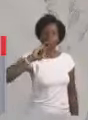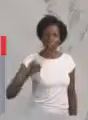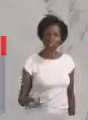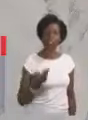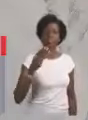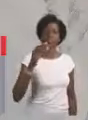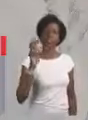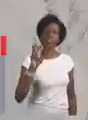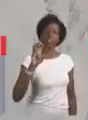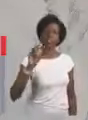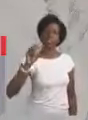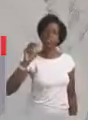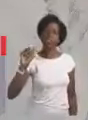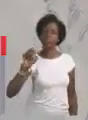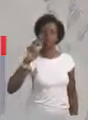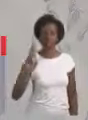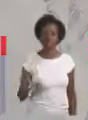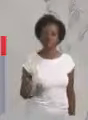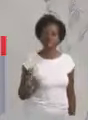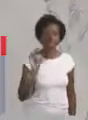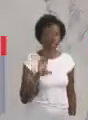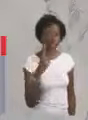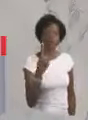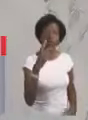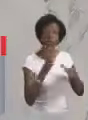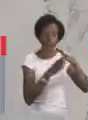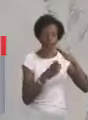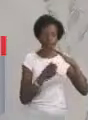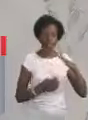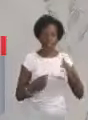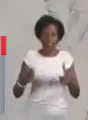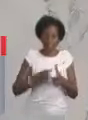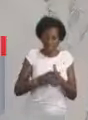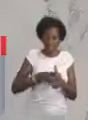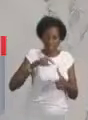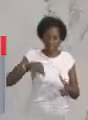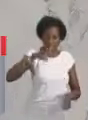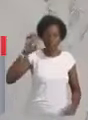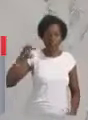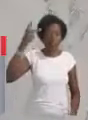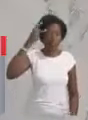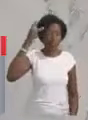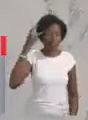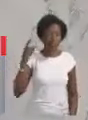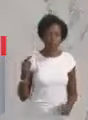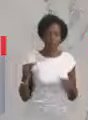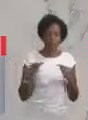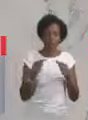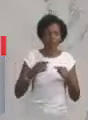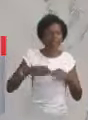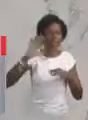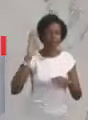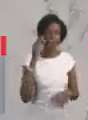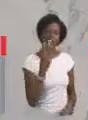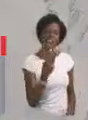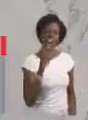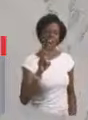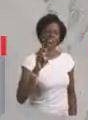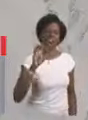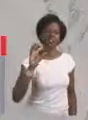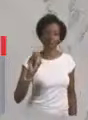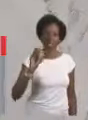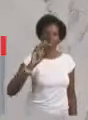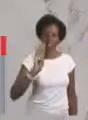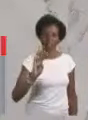1500000 só Sadia a dívida ativa do Estado de São Paulo hoje é de mais de 350